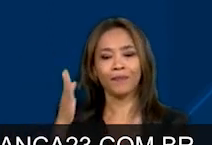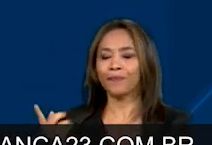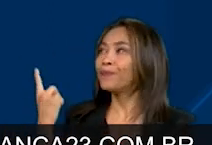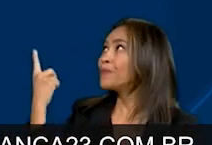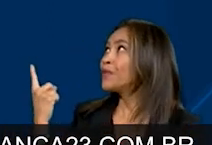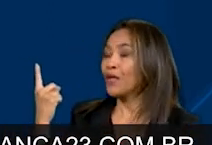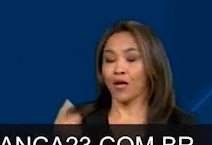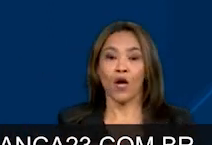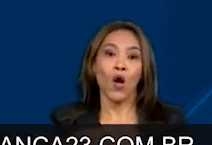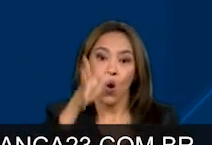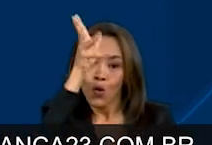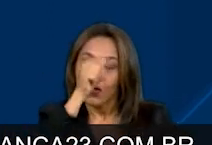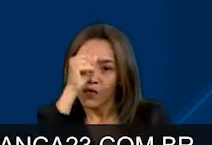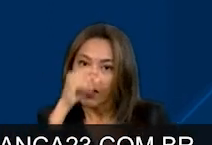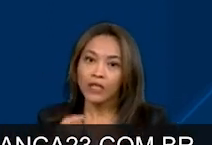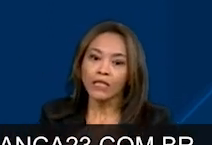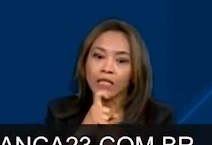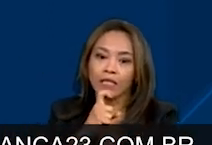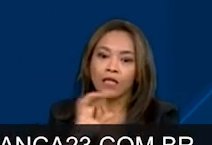frango congelado, com queda de